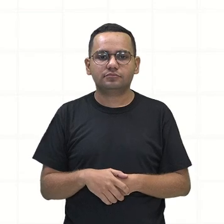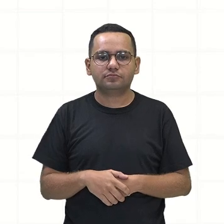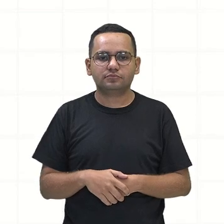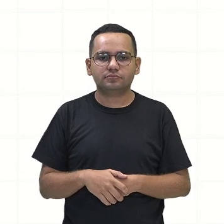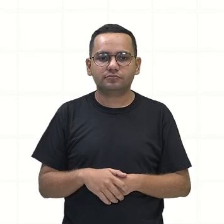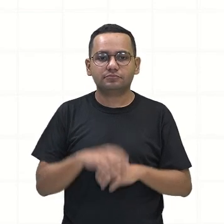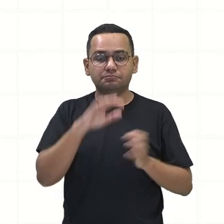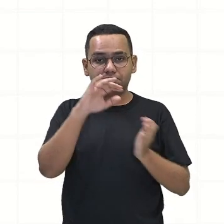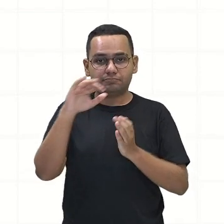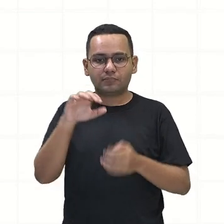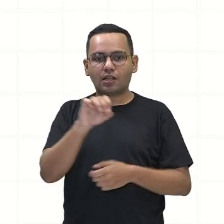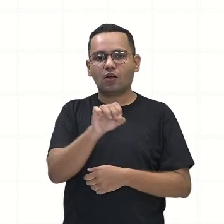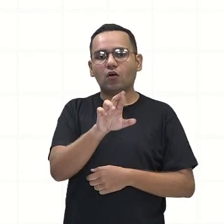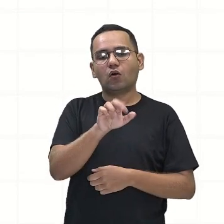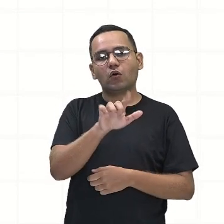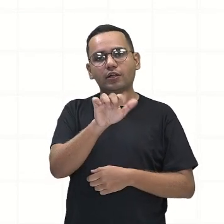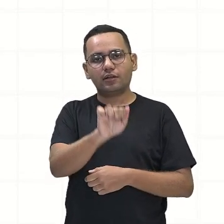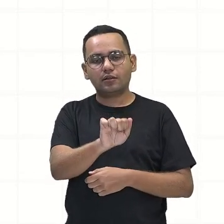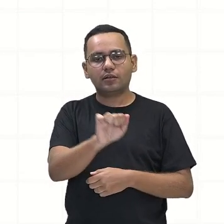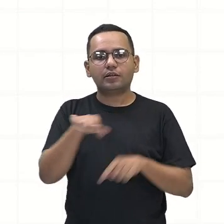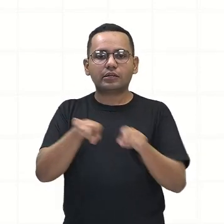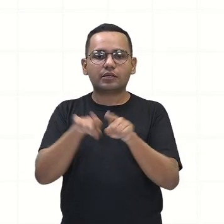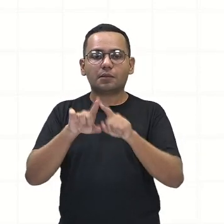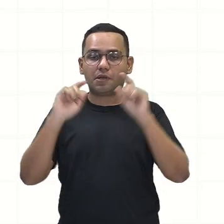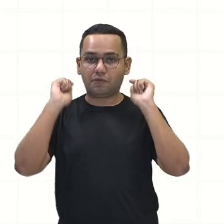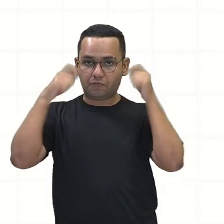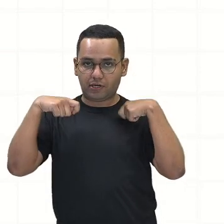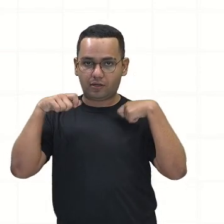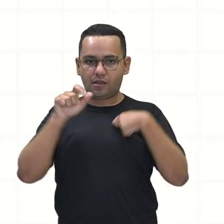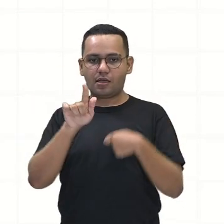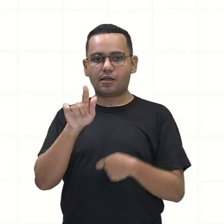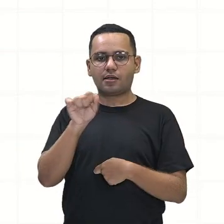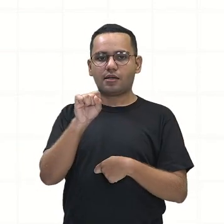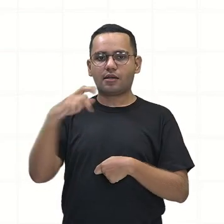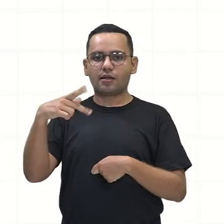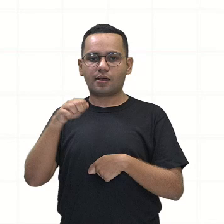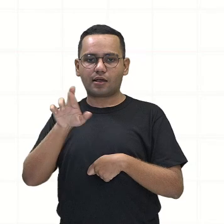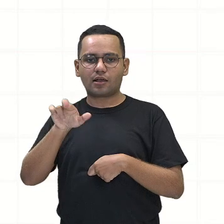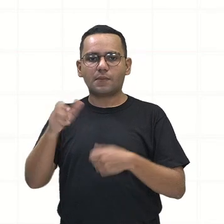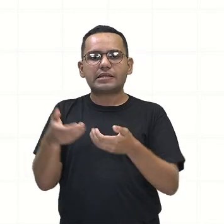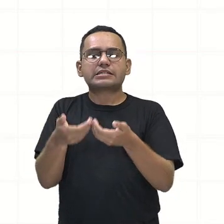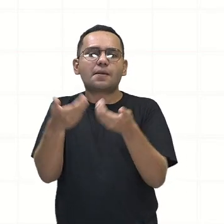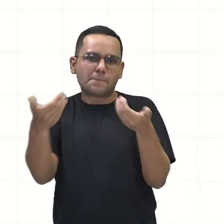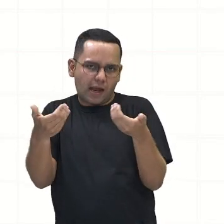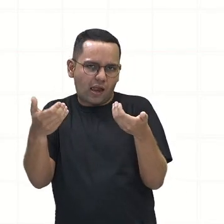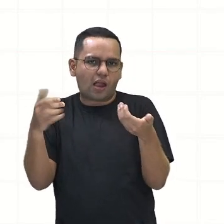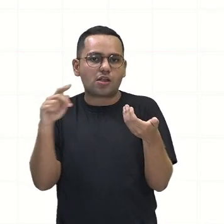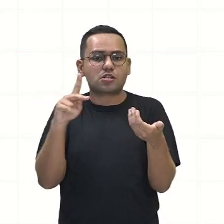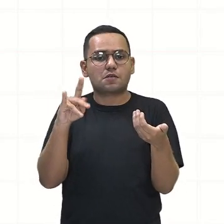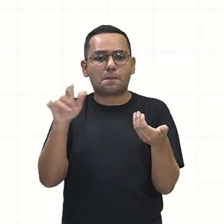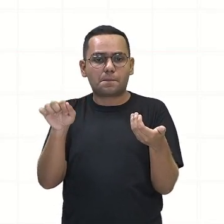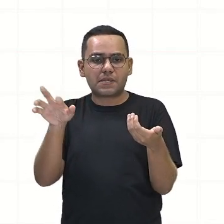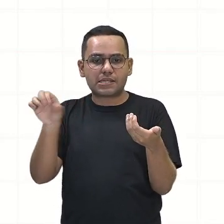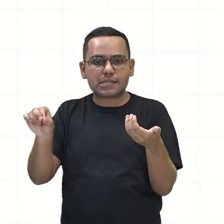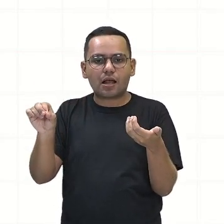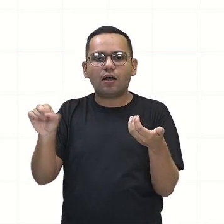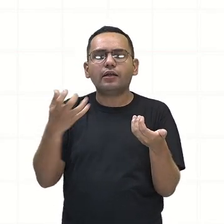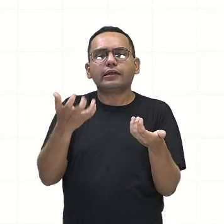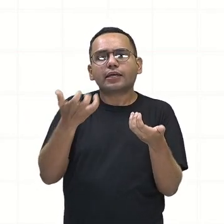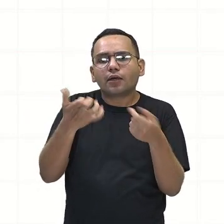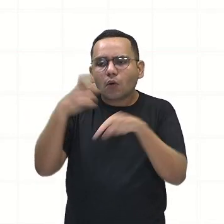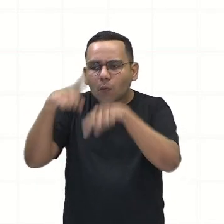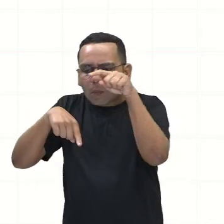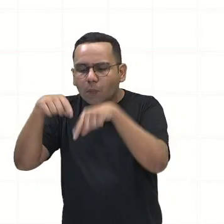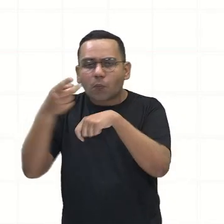Orellana e Frei Gaspar de Carvajal separaram-se de Pizarro para buscar mantimentos para os demais